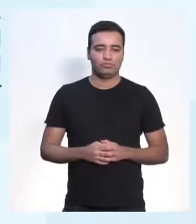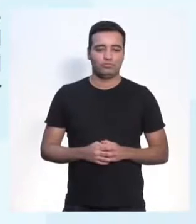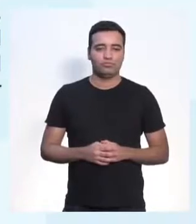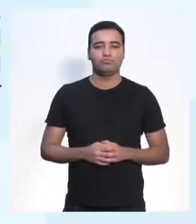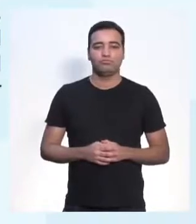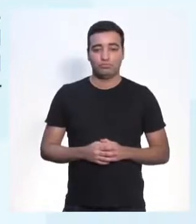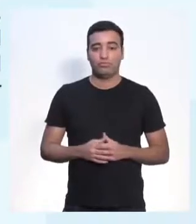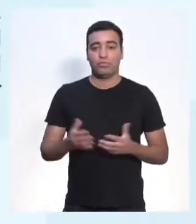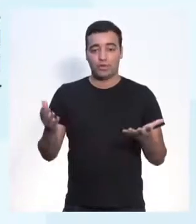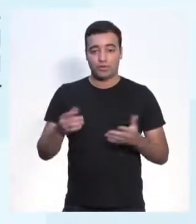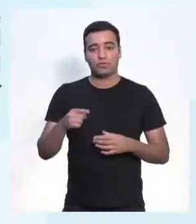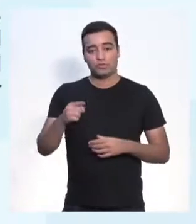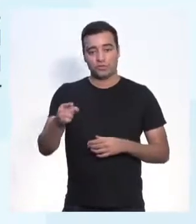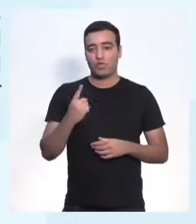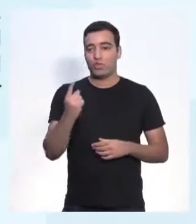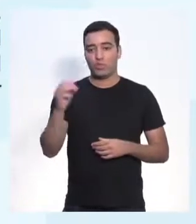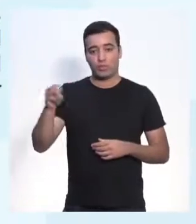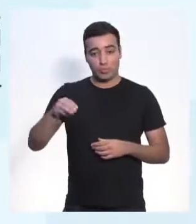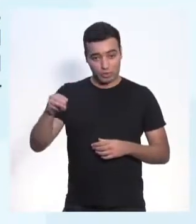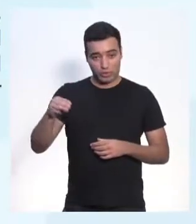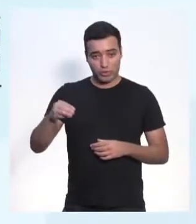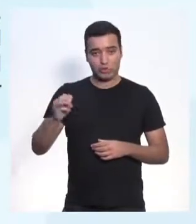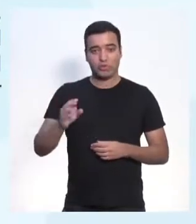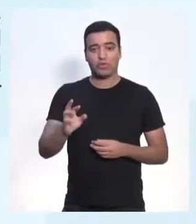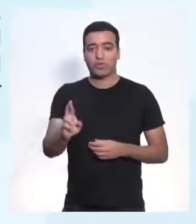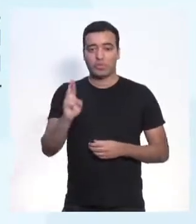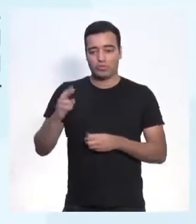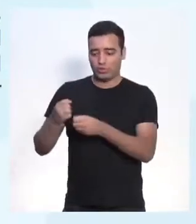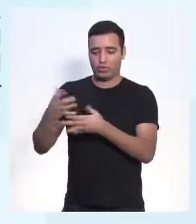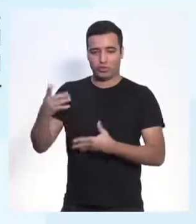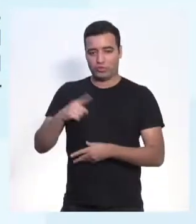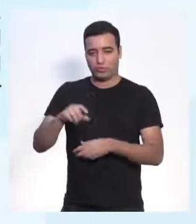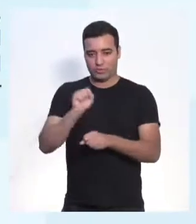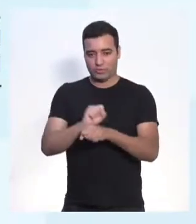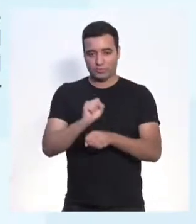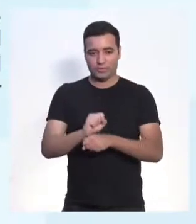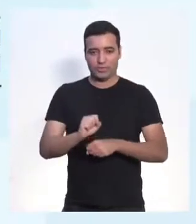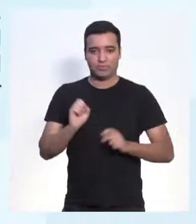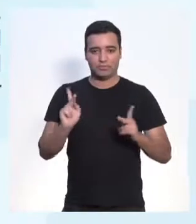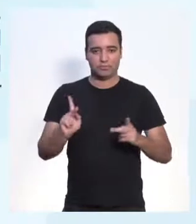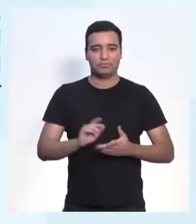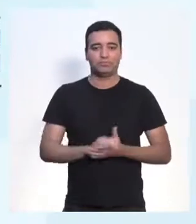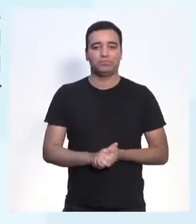Então vocês vão agora, tem mais agora um minutinho para responder no chat, a gente aguarda vocês aí.